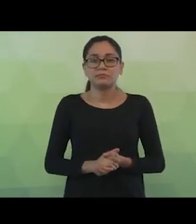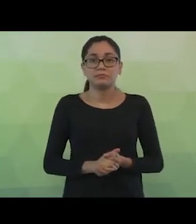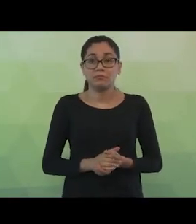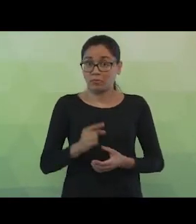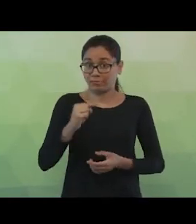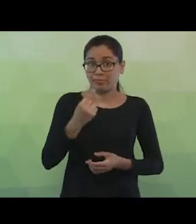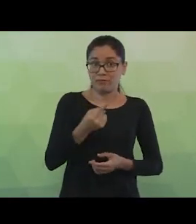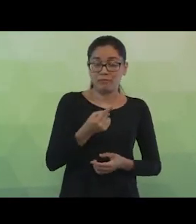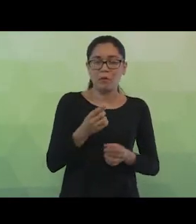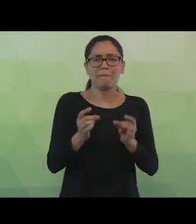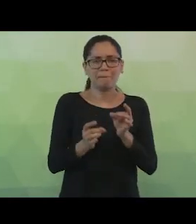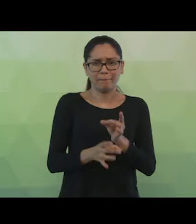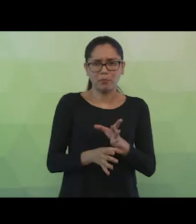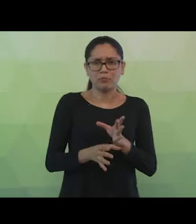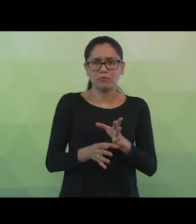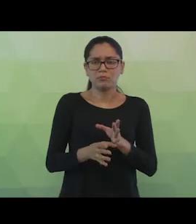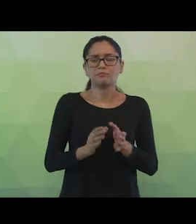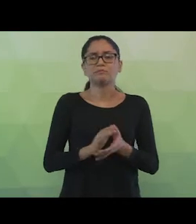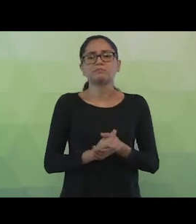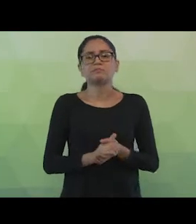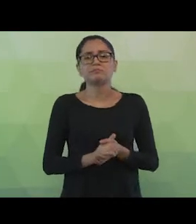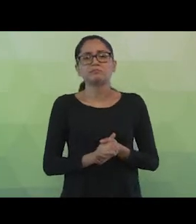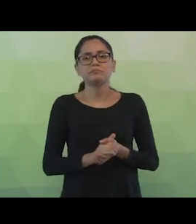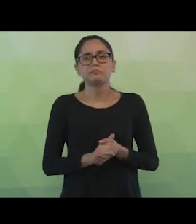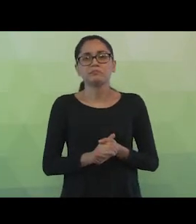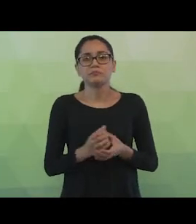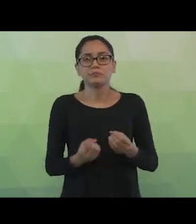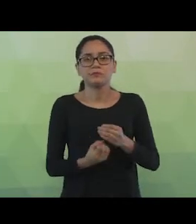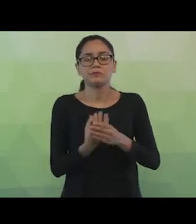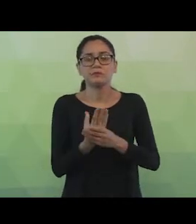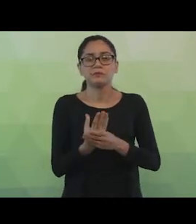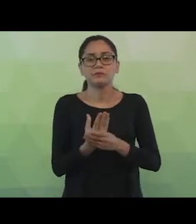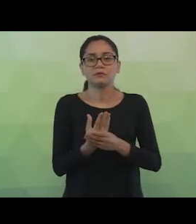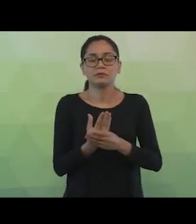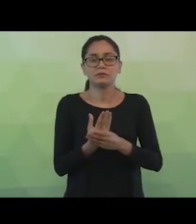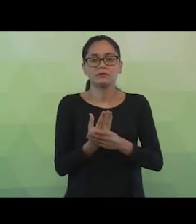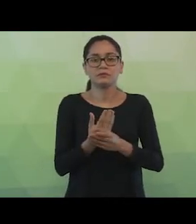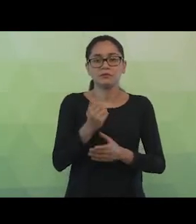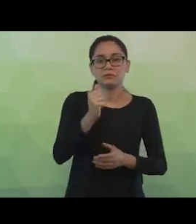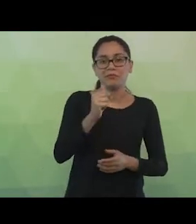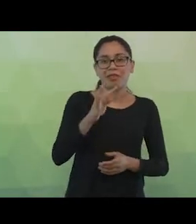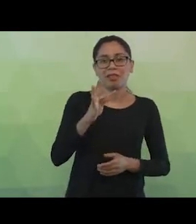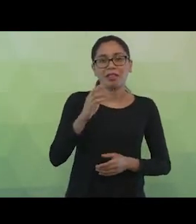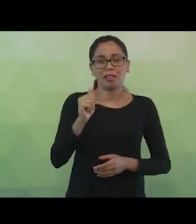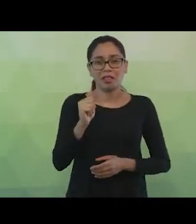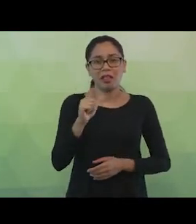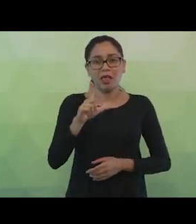Após instalado, ele irá criar um atalho na sua área de trabalho,